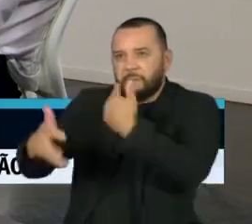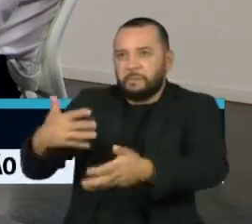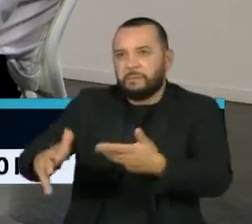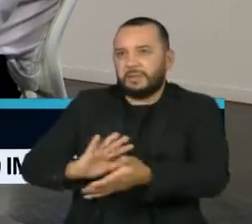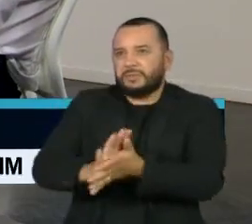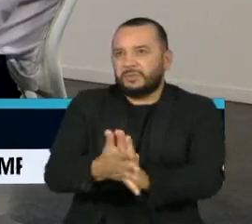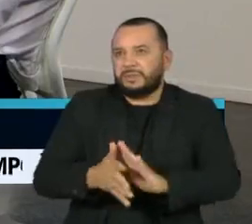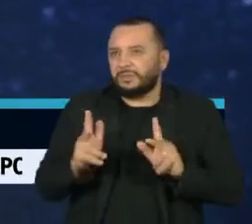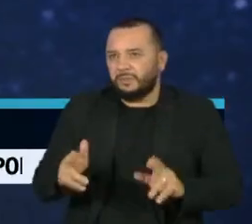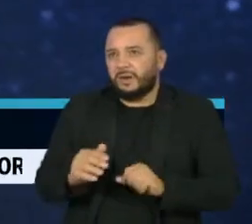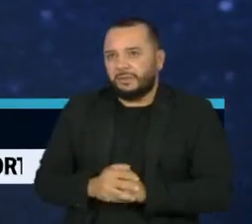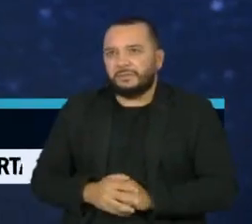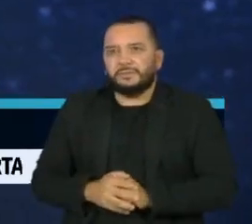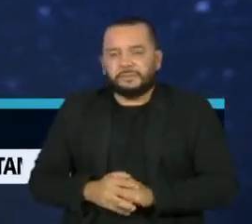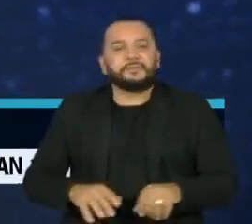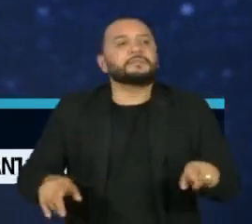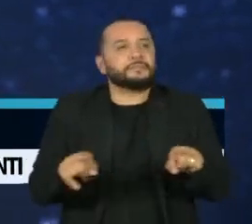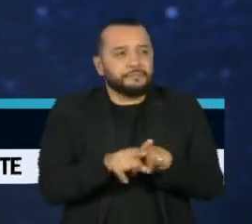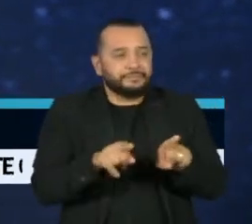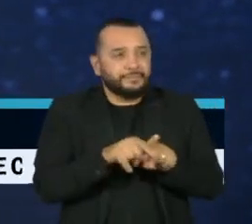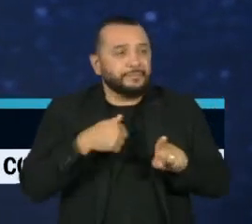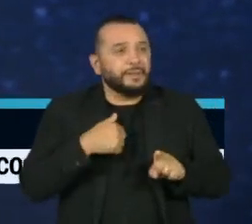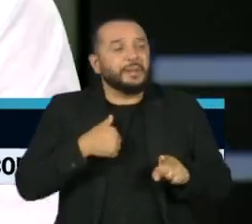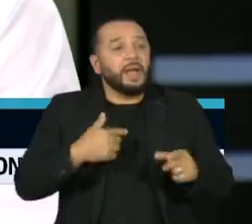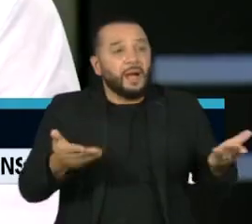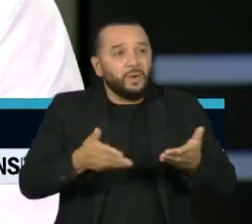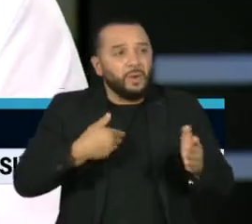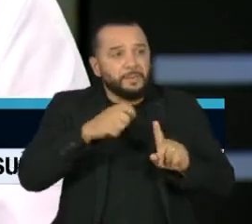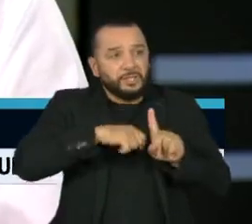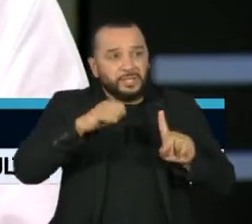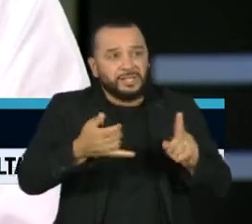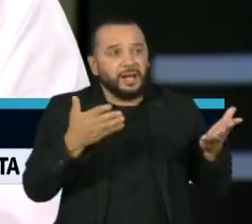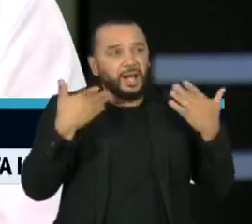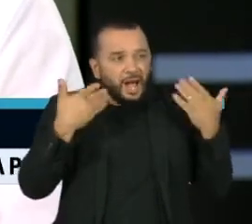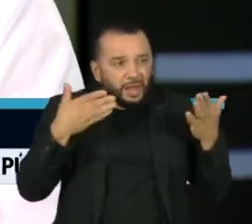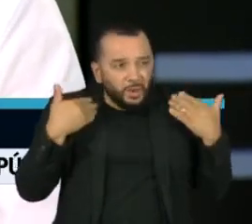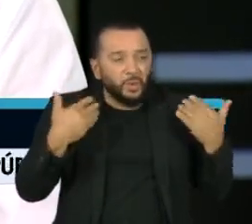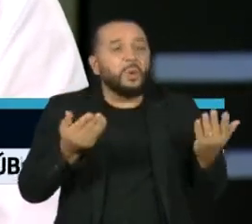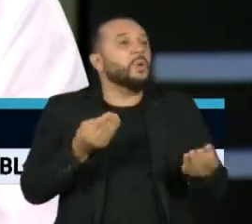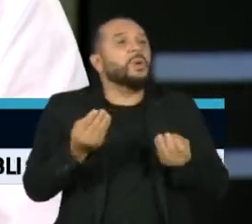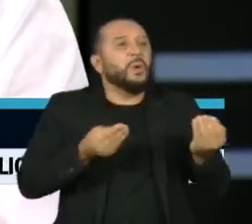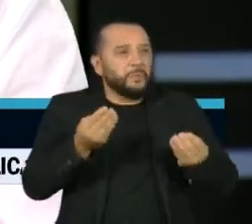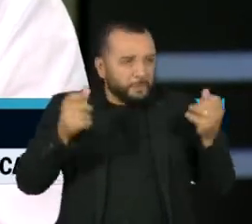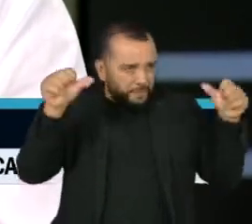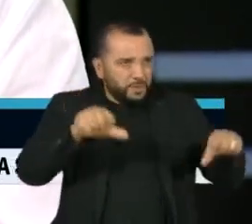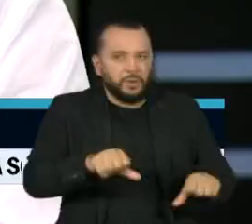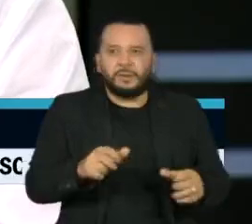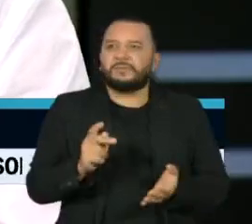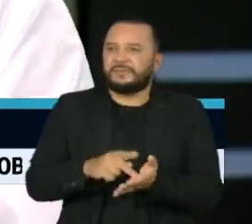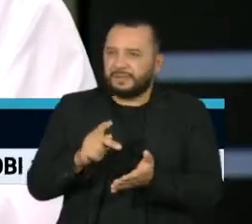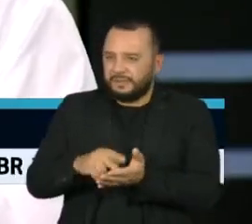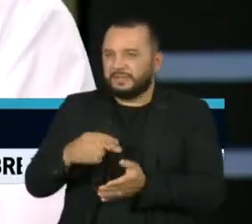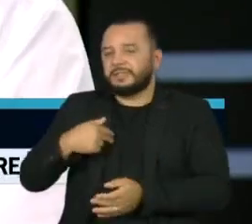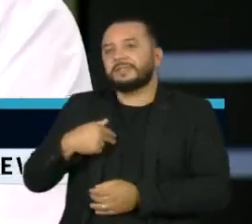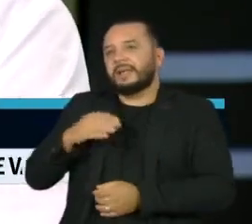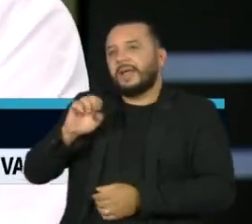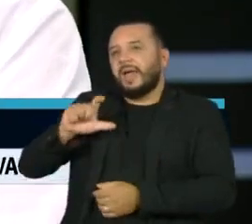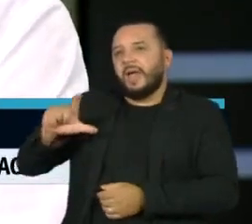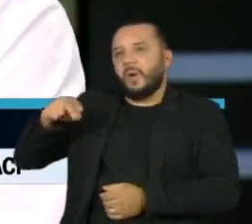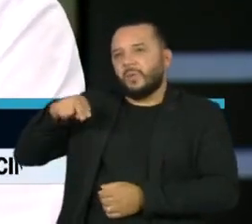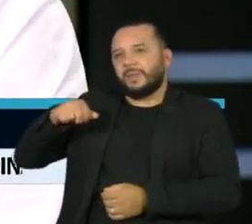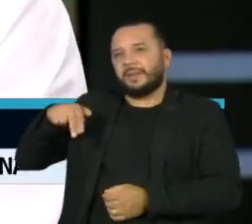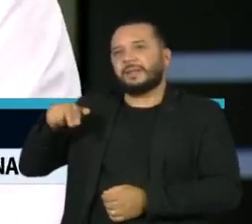seca intensos, deve piorar ainda mais a situação da Amazônia? Tanto o El Niño quanto a Laninha trazem impactos e